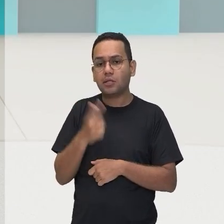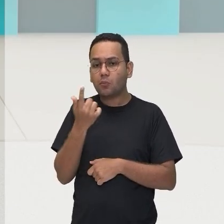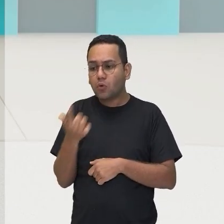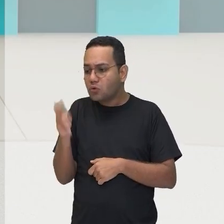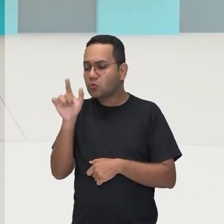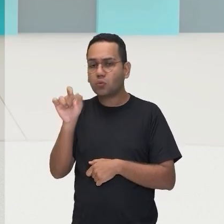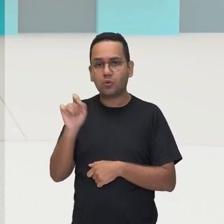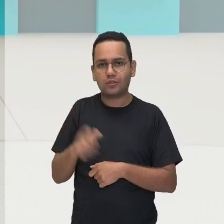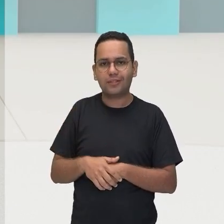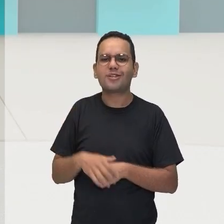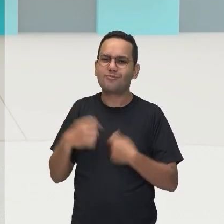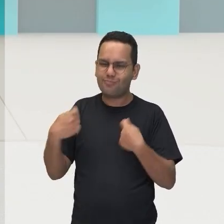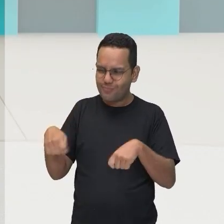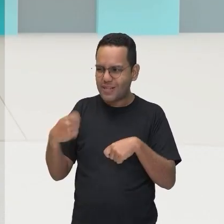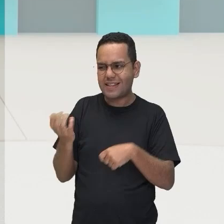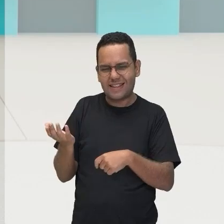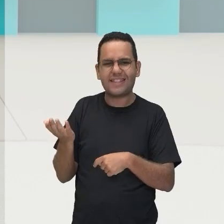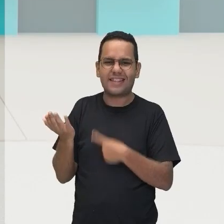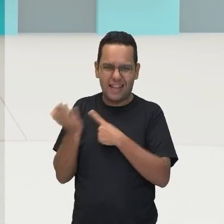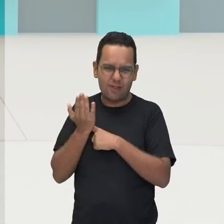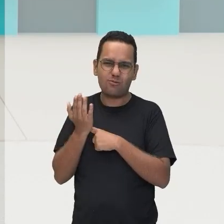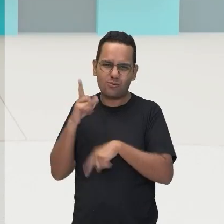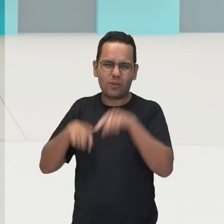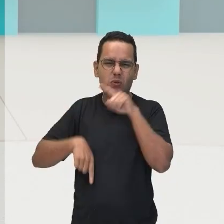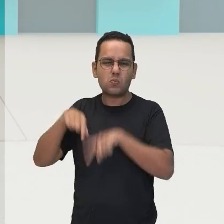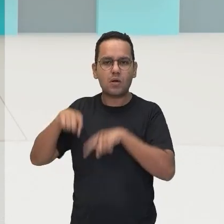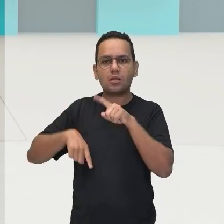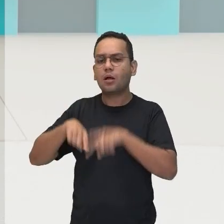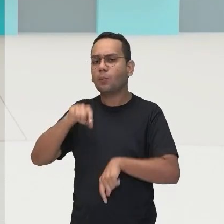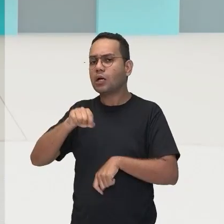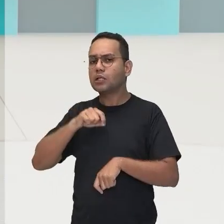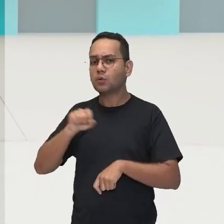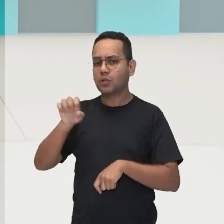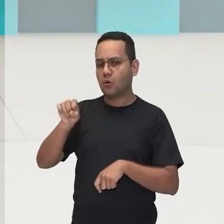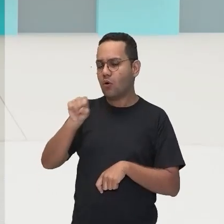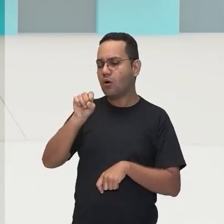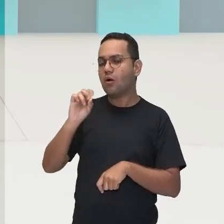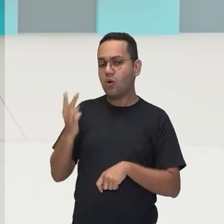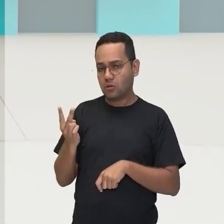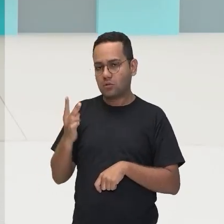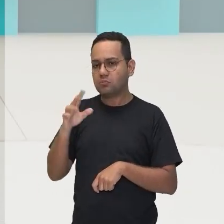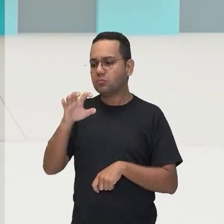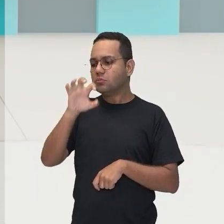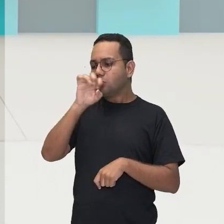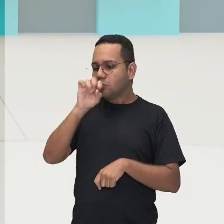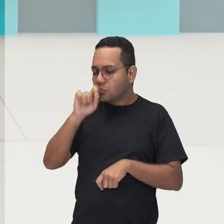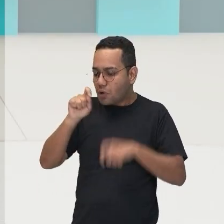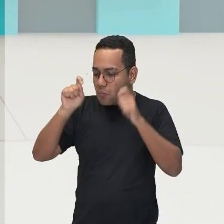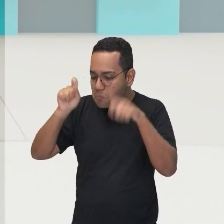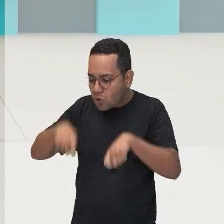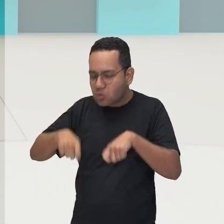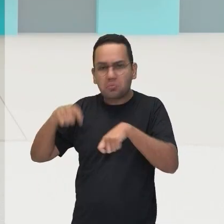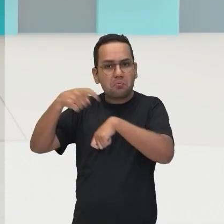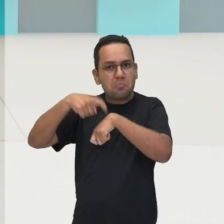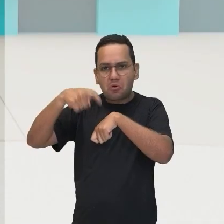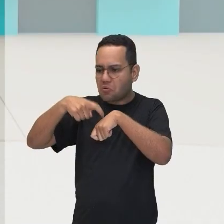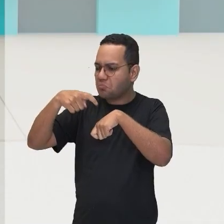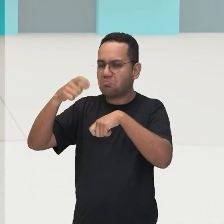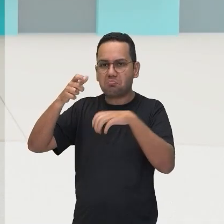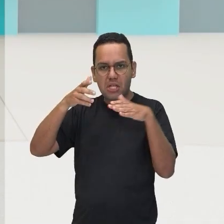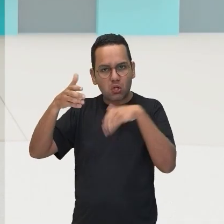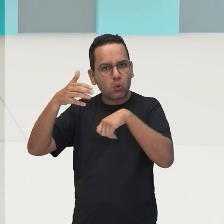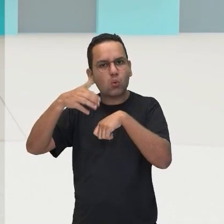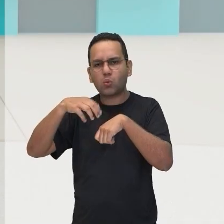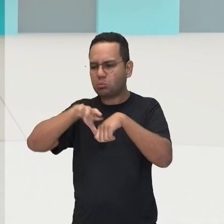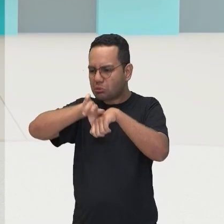esse equipamento que vai fornecer oxigênio, possibilitando você de explorar muito mais esse ambiente por muito mais